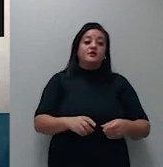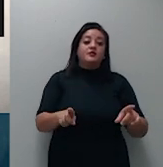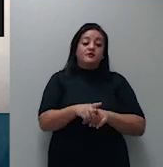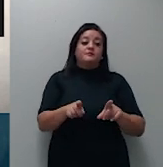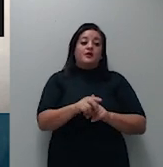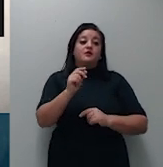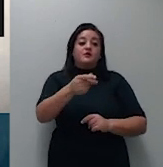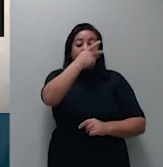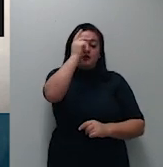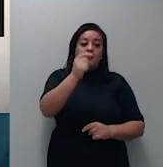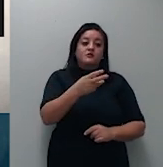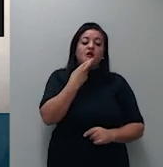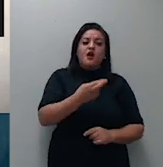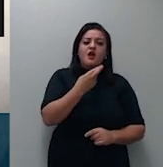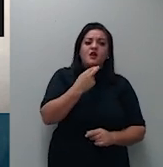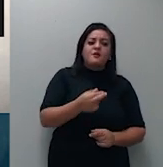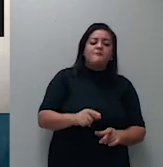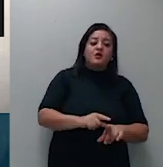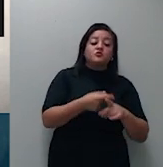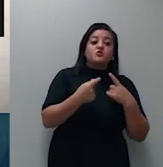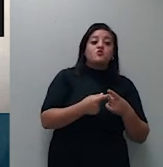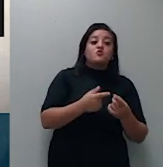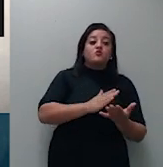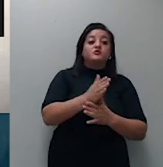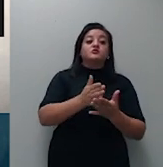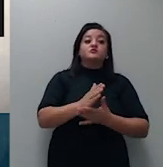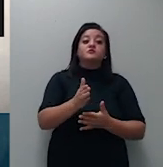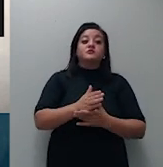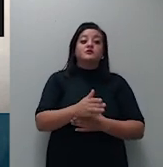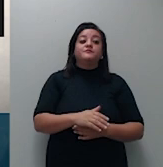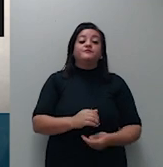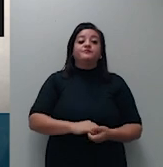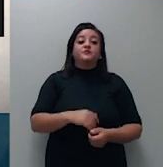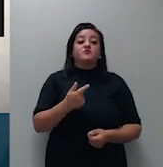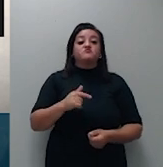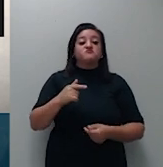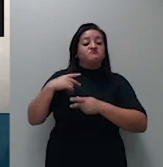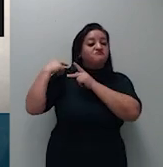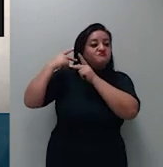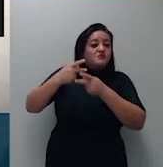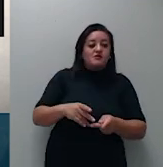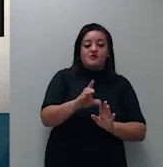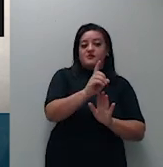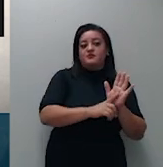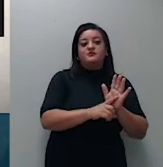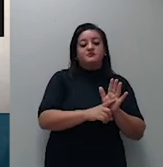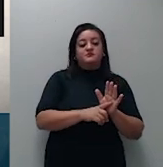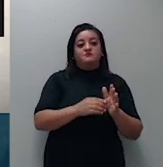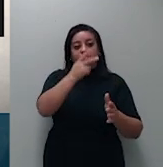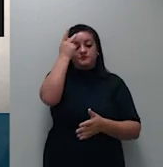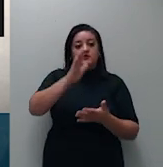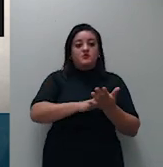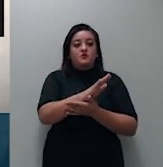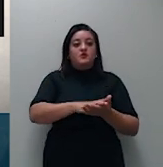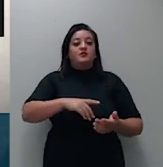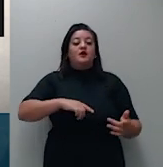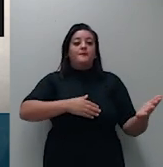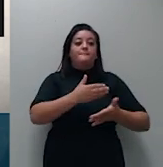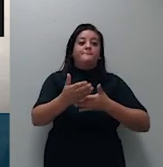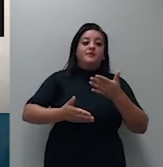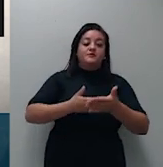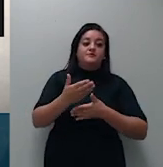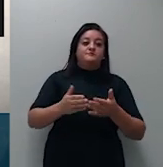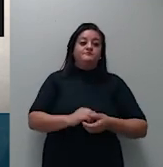considerando que quem tá reclamando com a pressa pastilha não é herdeiro ninguém que tenha